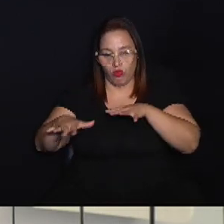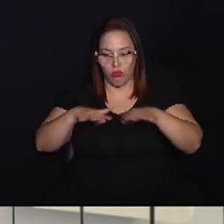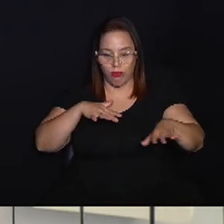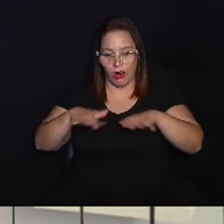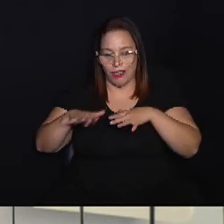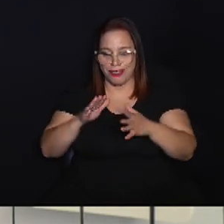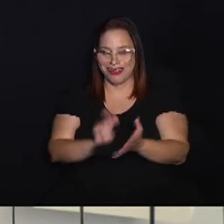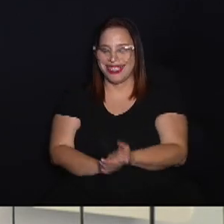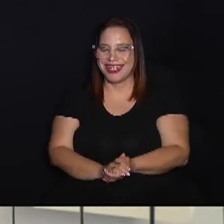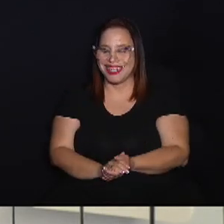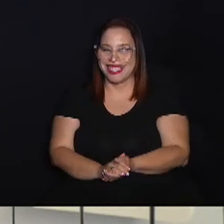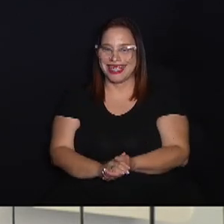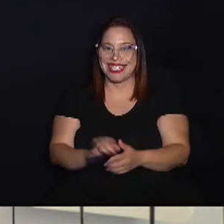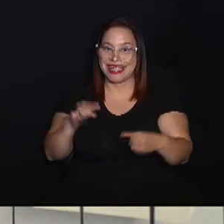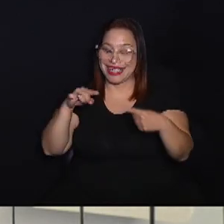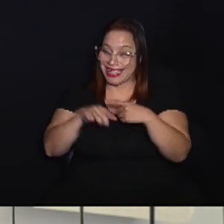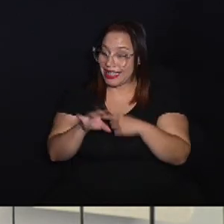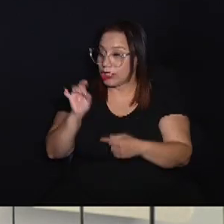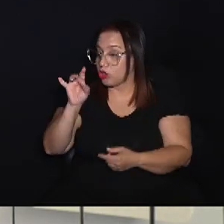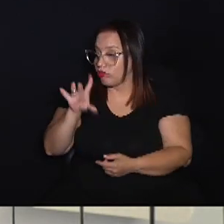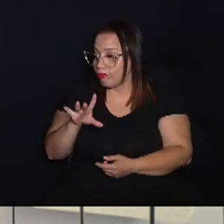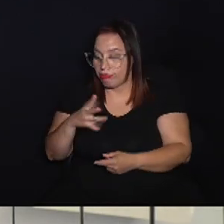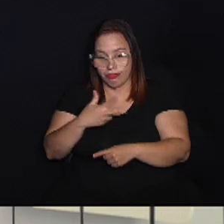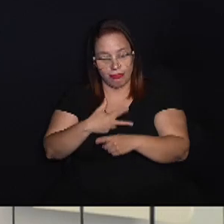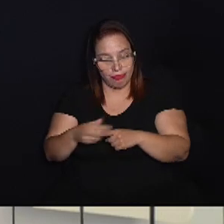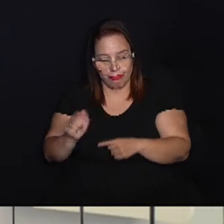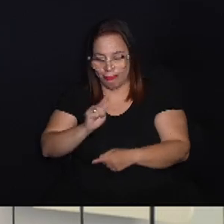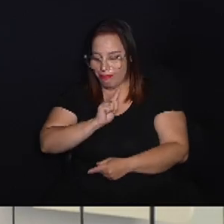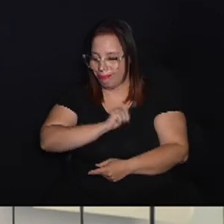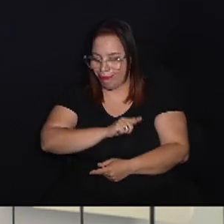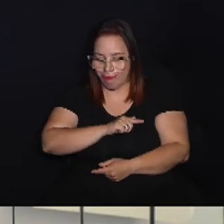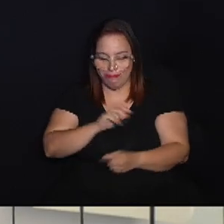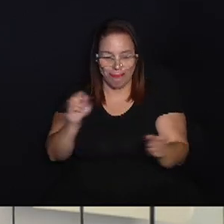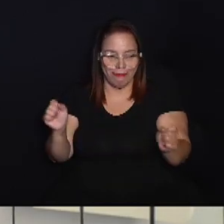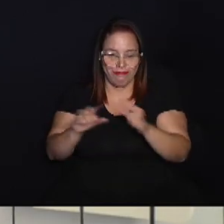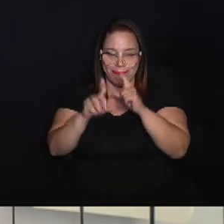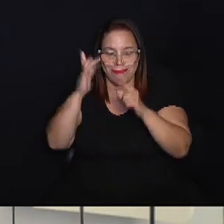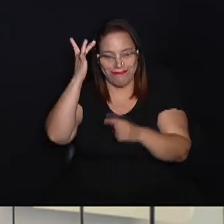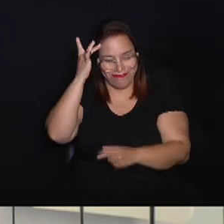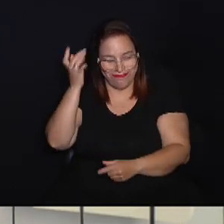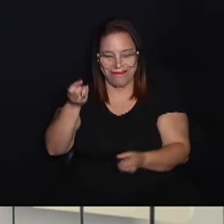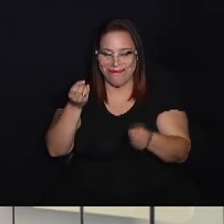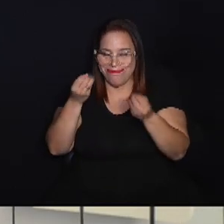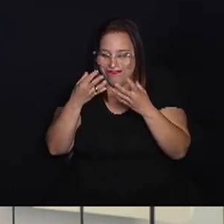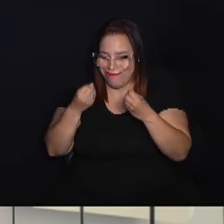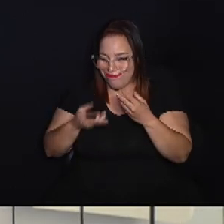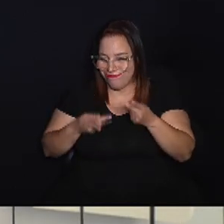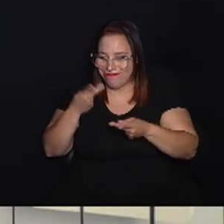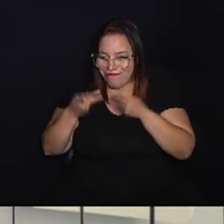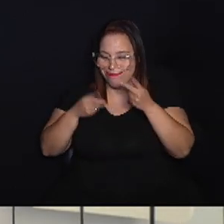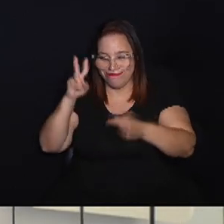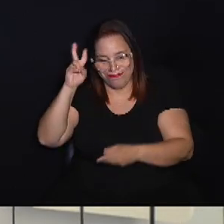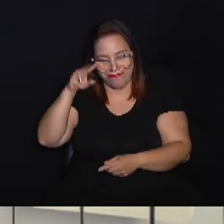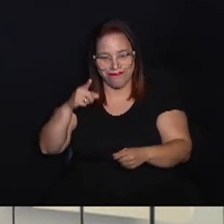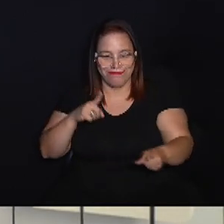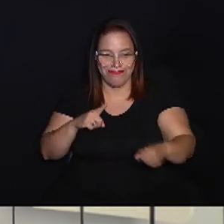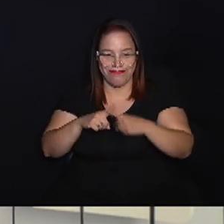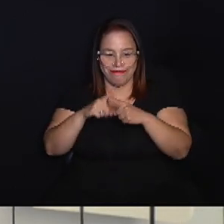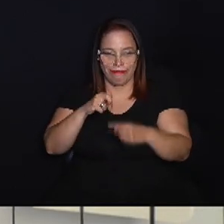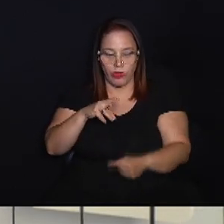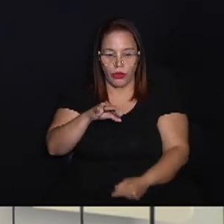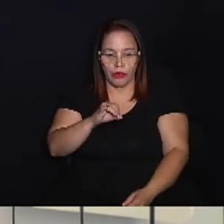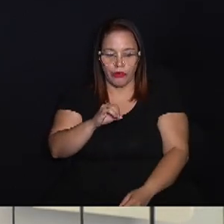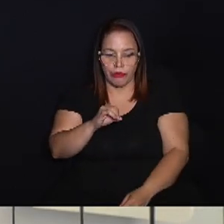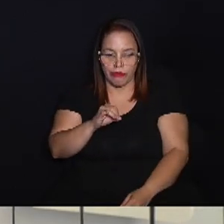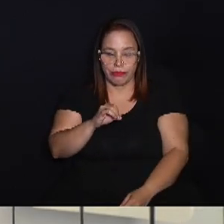redes. Duelo que só resta a vitória ao Guarani e claro que amanhã a gente conta a história desta partida entre Botafogo de